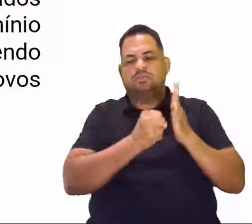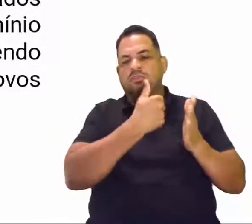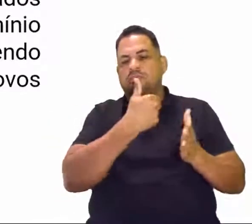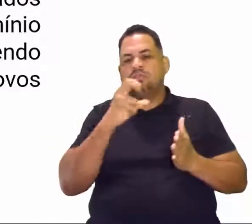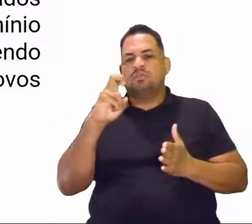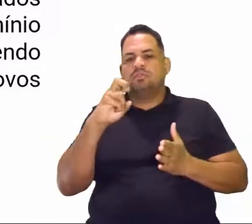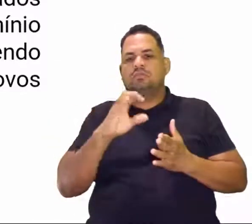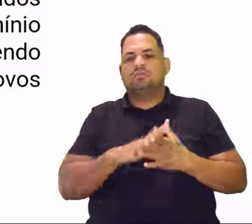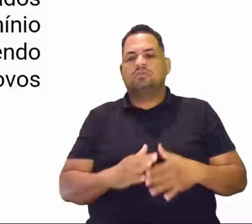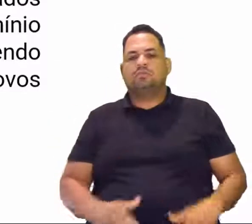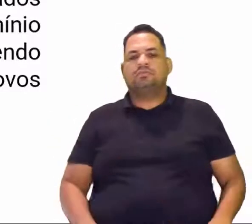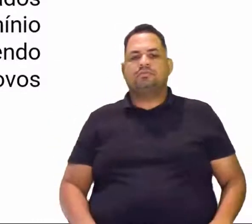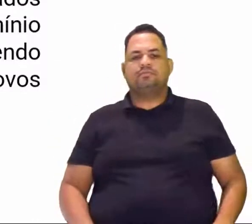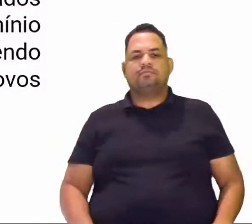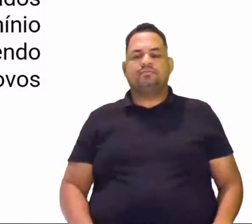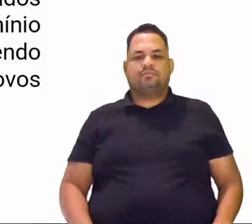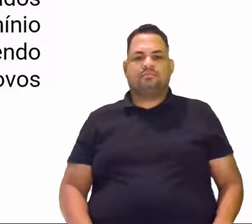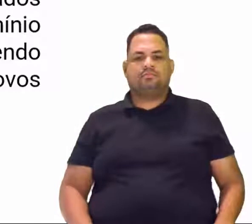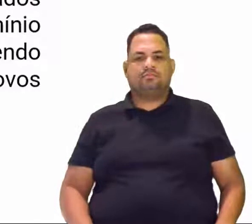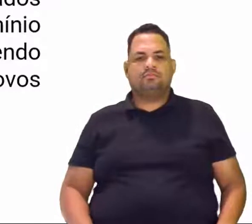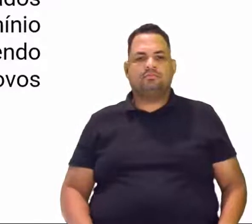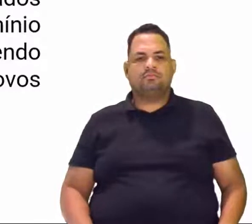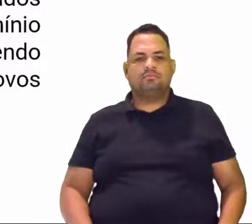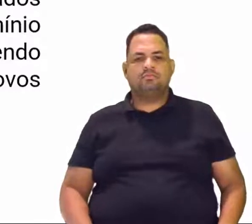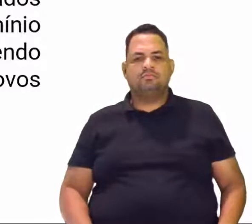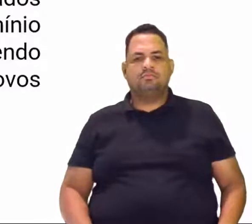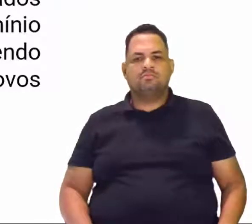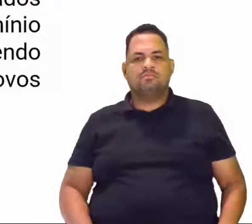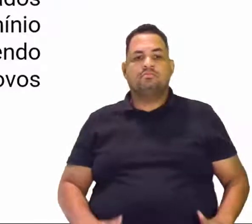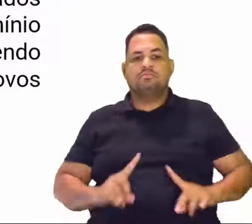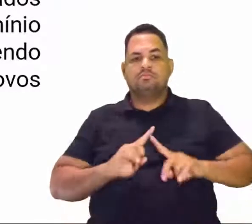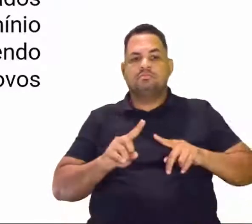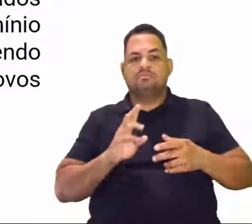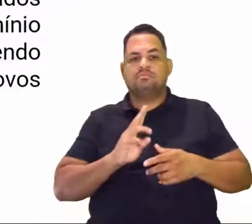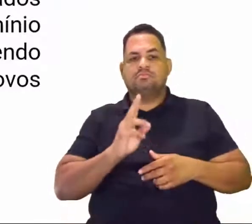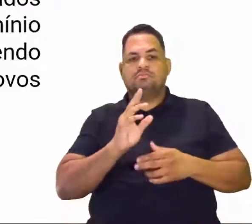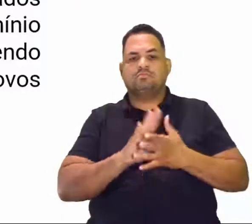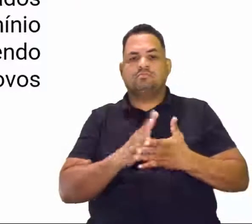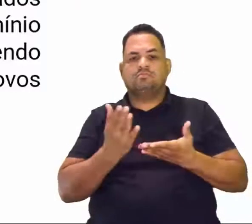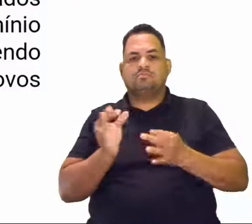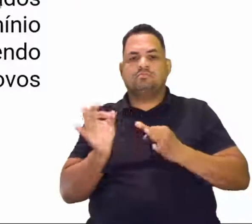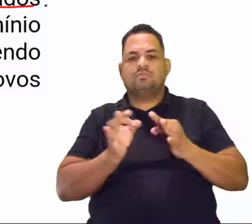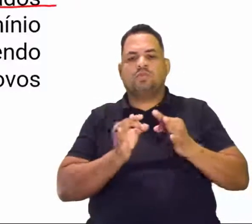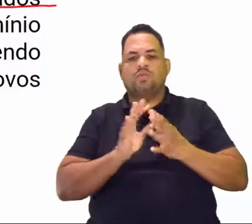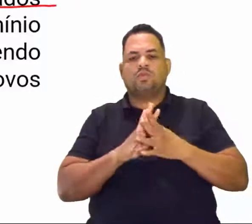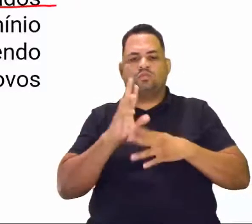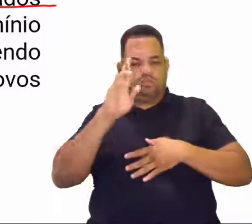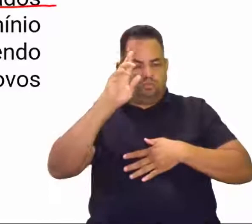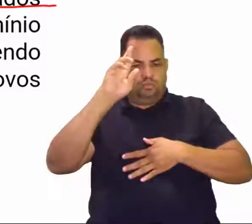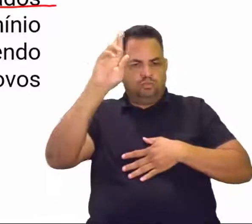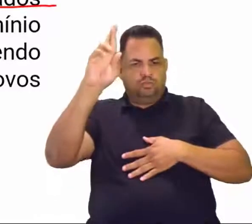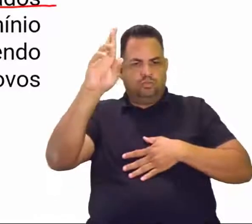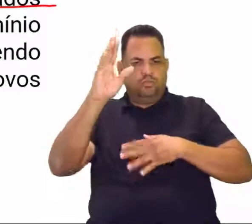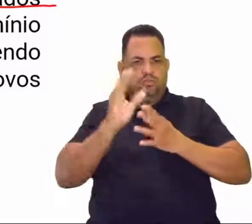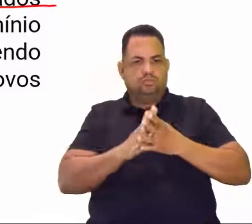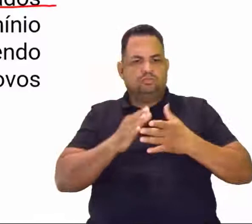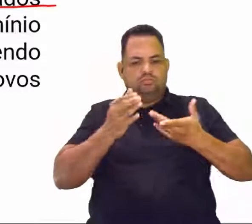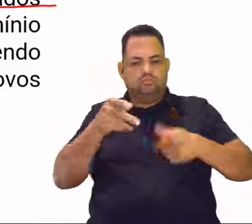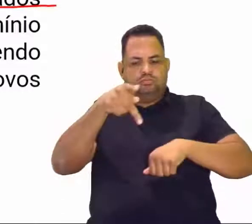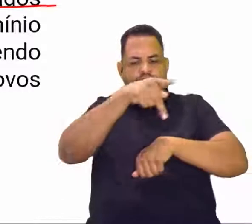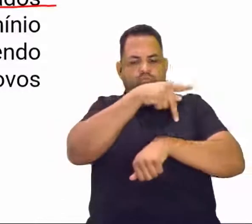tá então contudo esse processo configurou a dominação de deter os